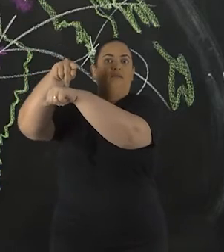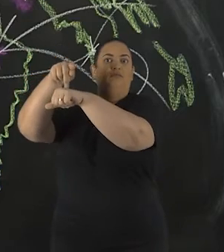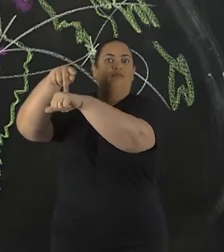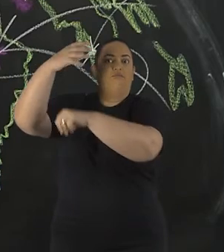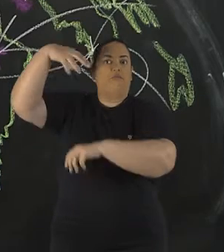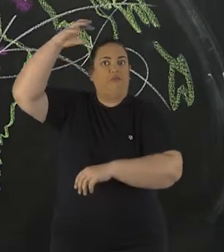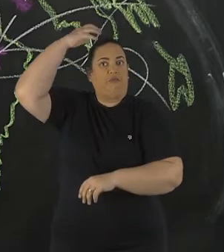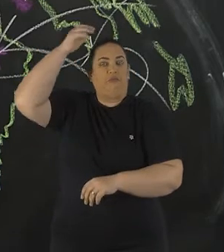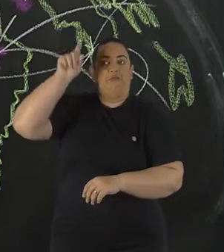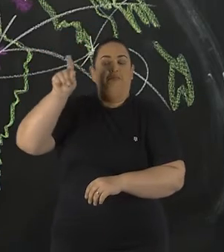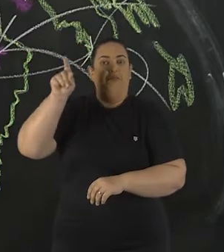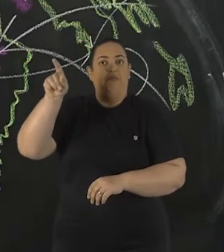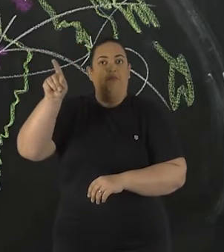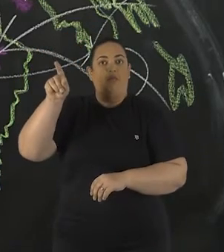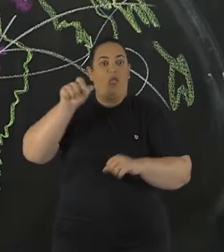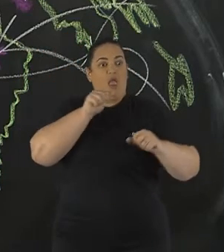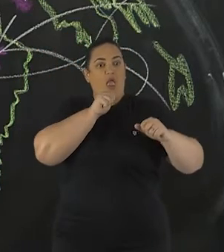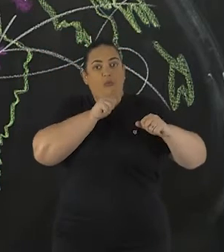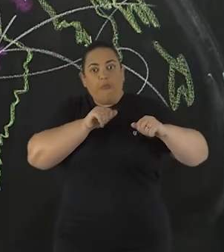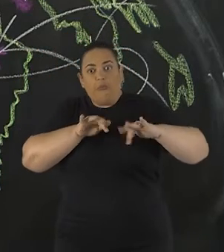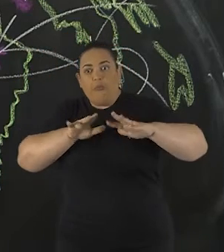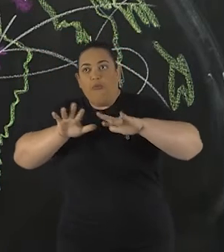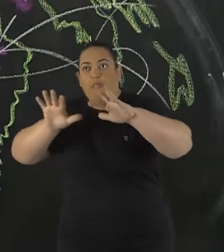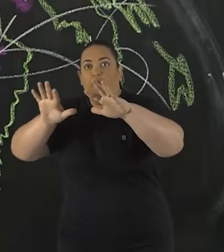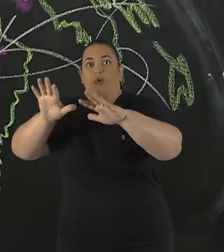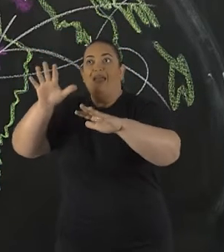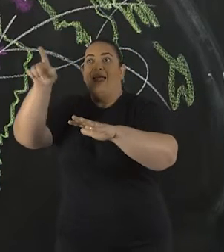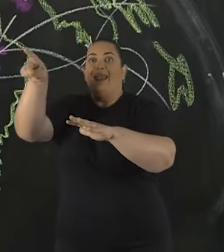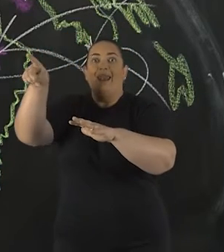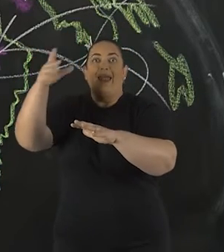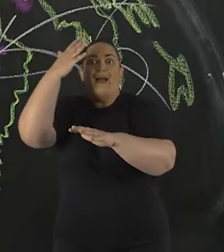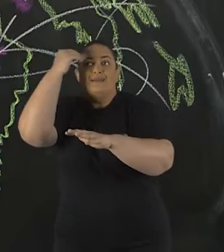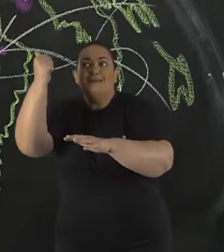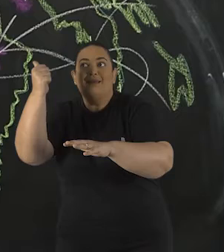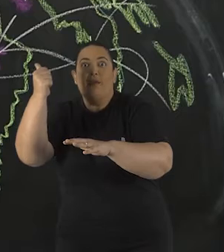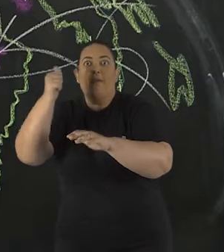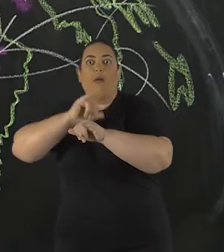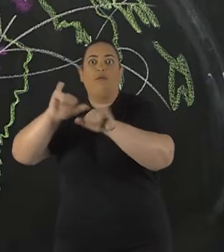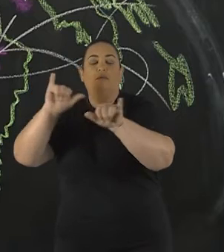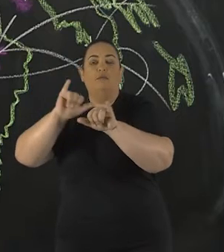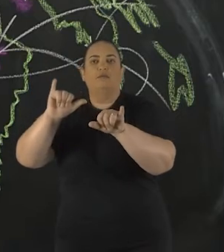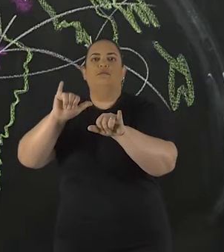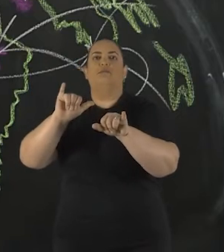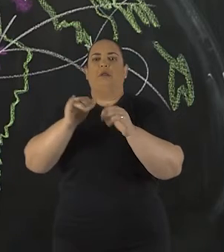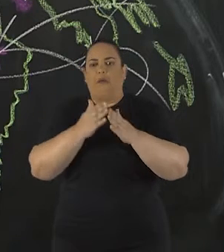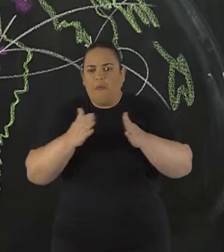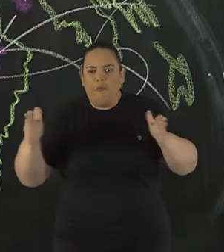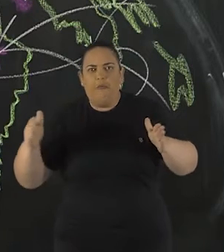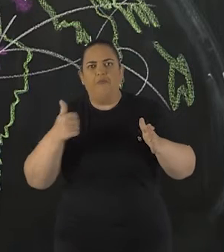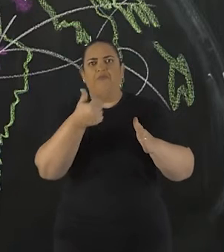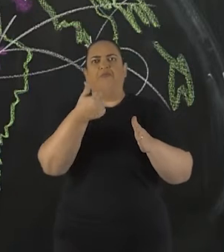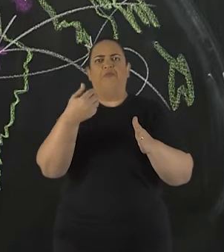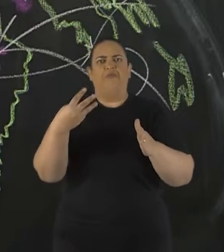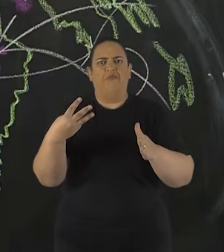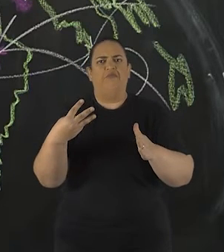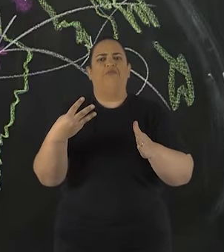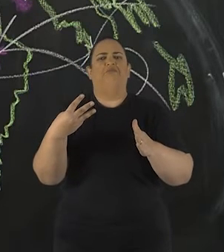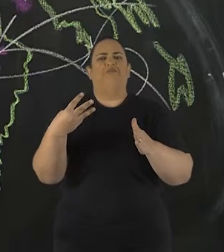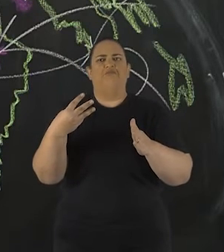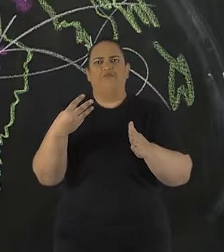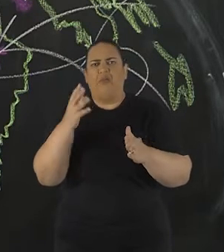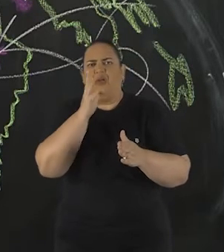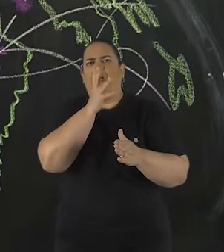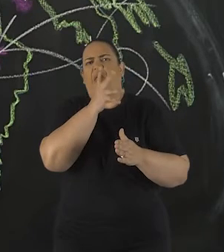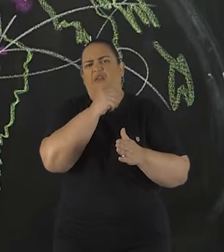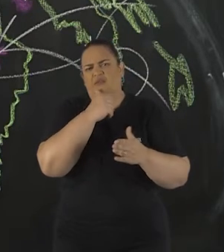coroa britânica soubesse do que tinha acontecido do outro lado do oceano. Hoje, se a gente colocar no Google uma informação a respeito de